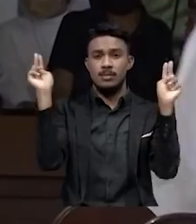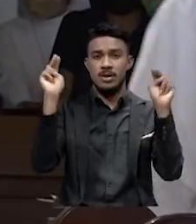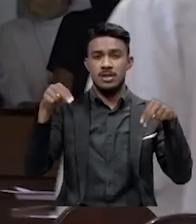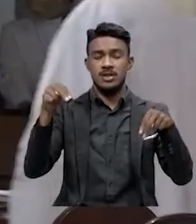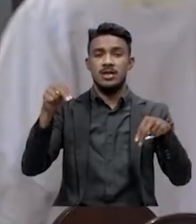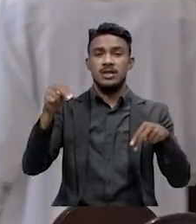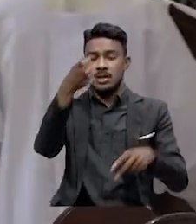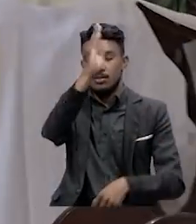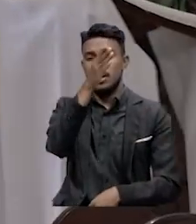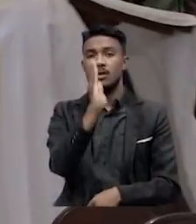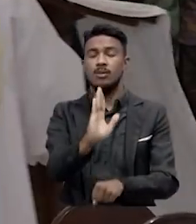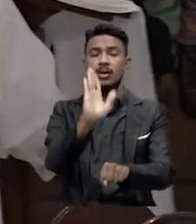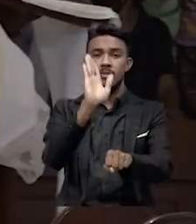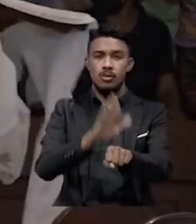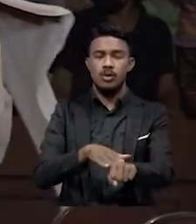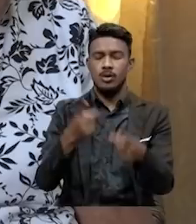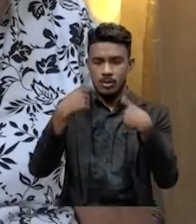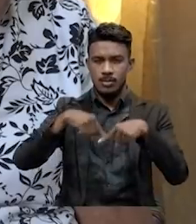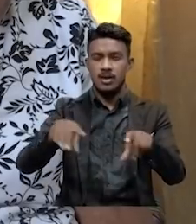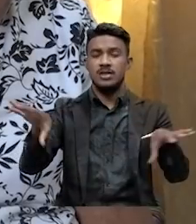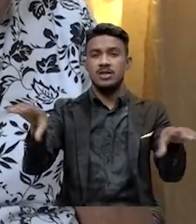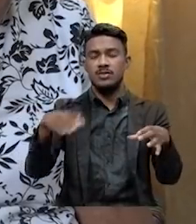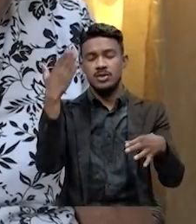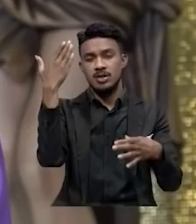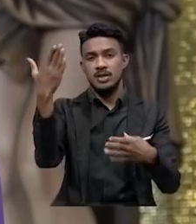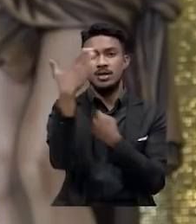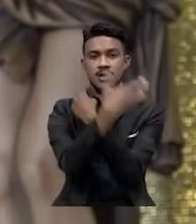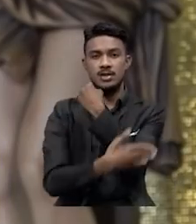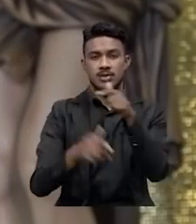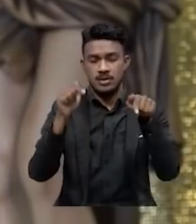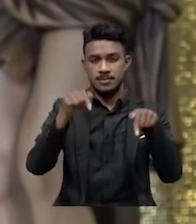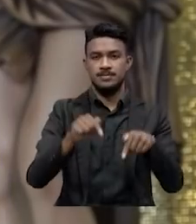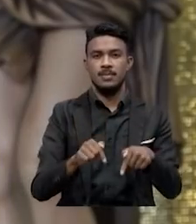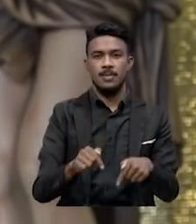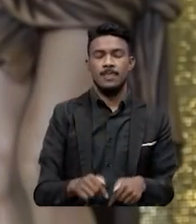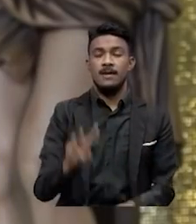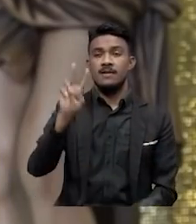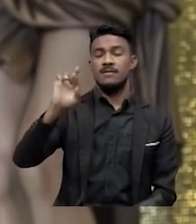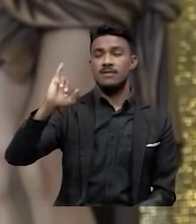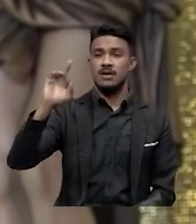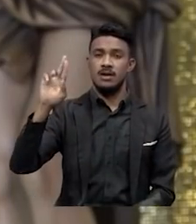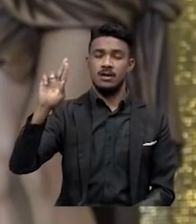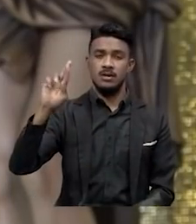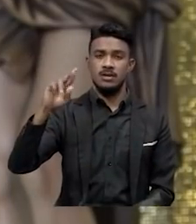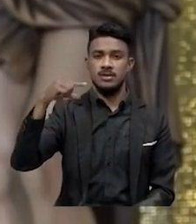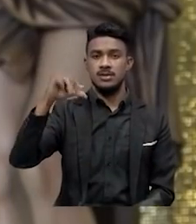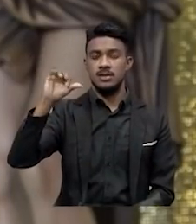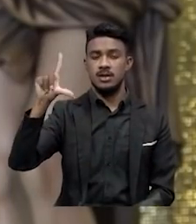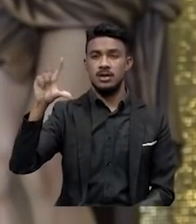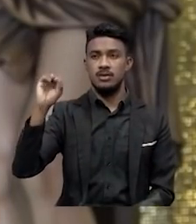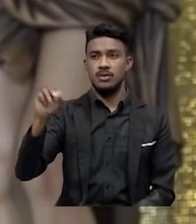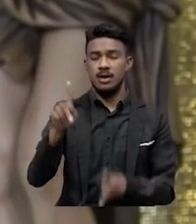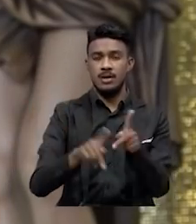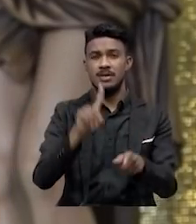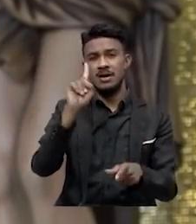bolu ba sirvi, sirvi si jane ya rai de né nia lara. Don Virgilio ema ida gosta joga bola